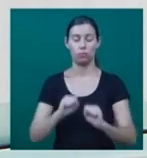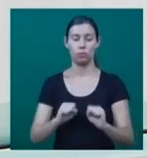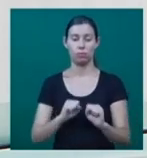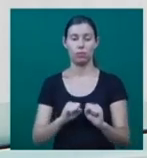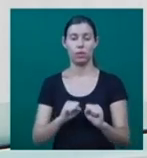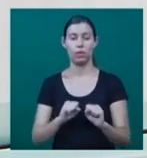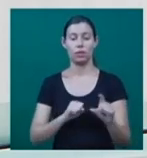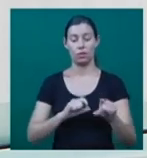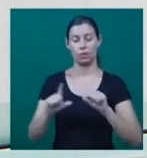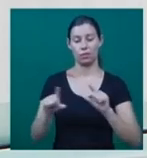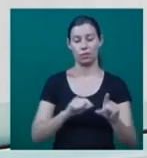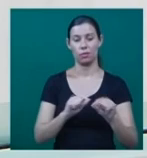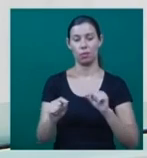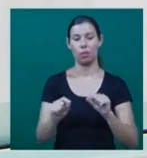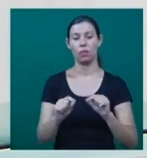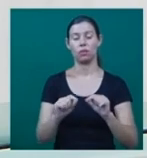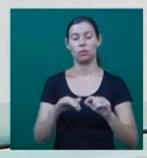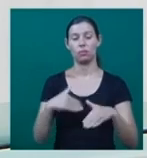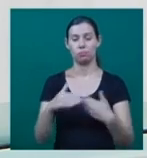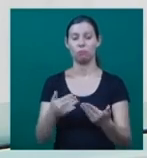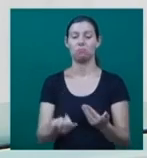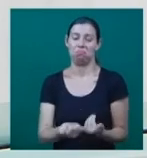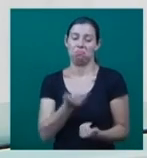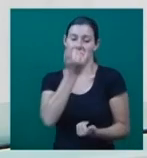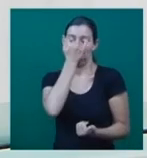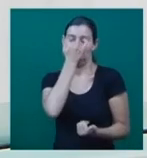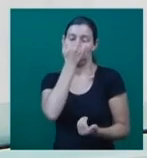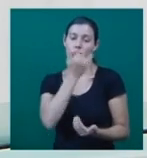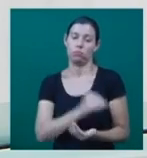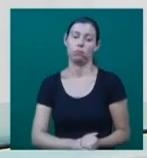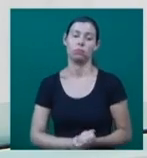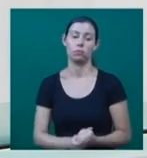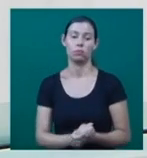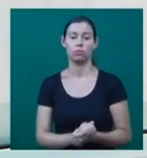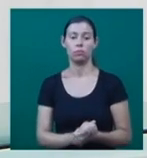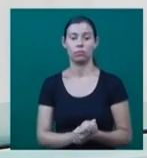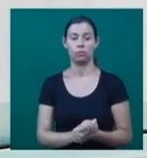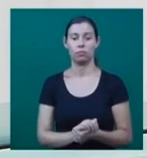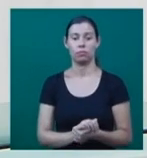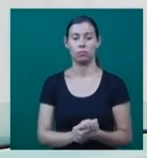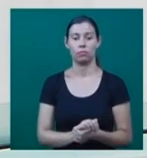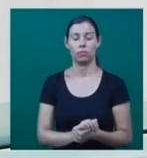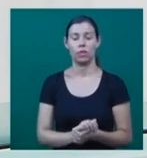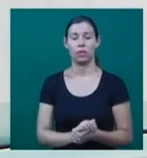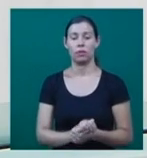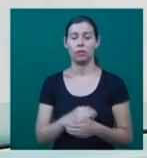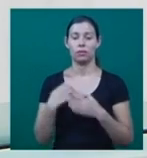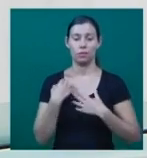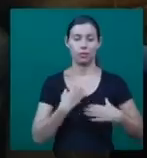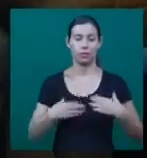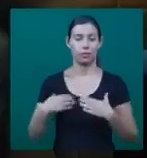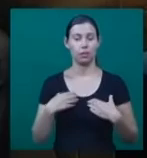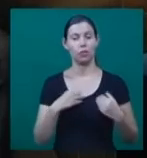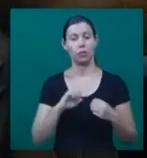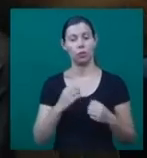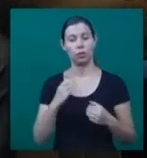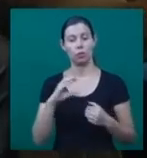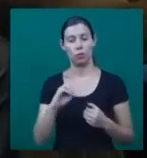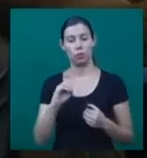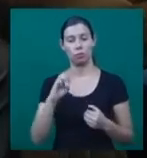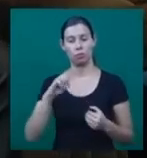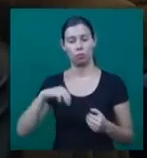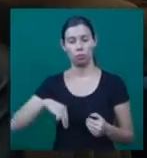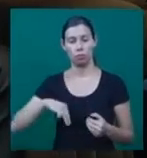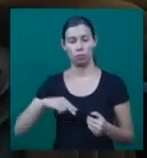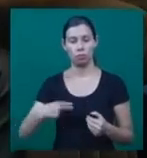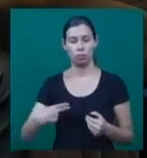escolha errada pode deixar o profissional frustrado, gerando inclusive problemas como ansiedade e compulsões. Ainda